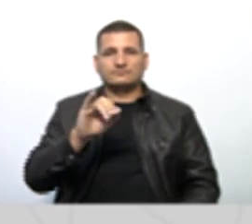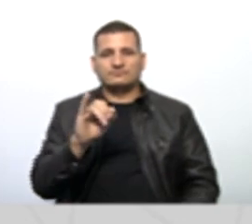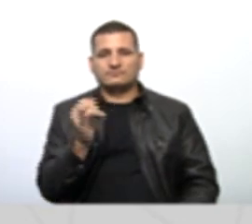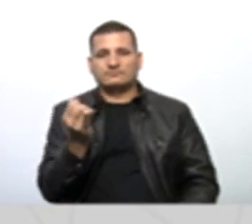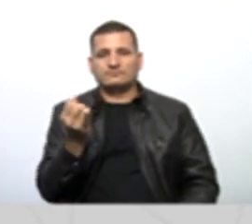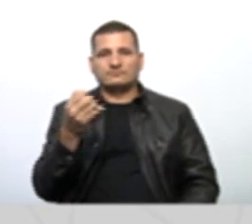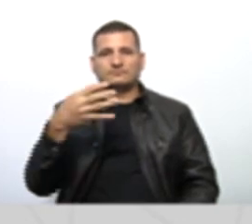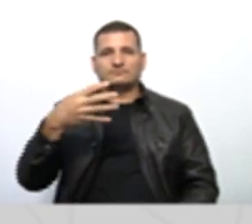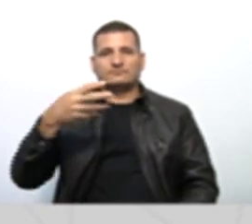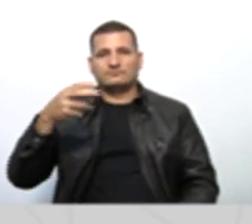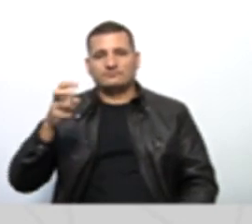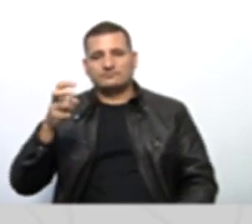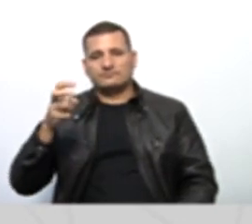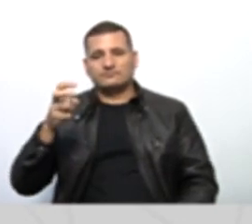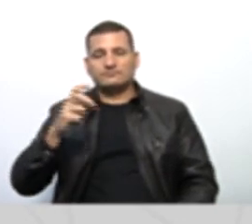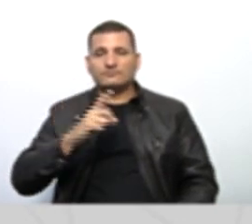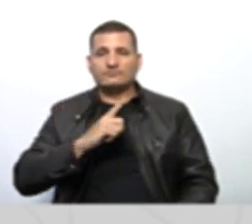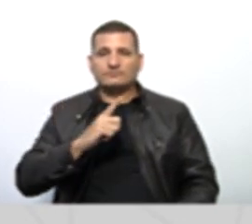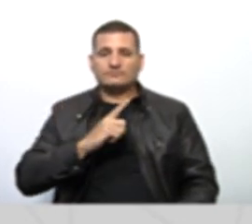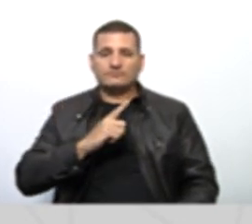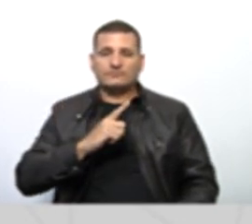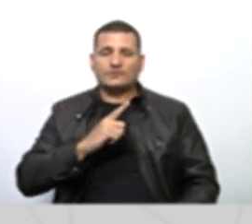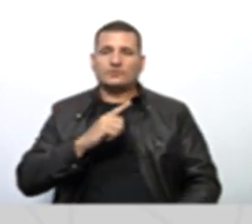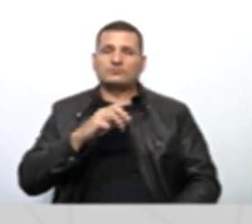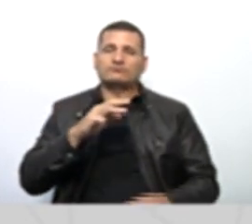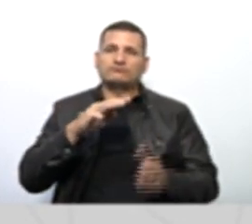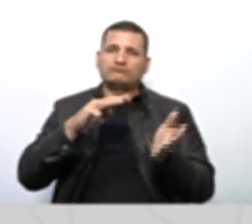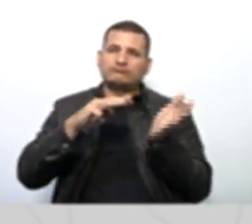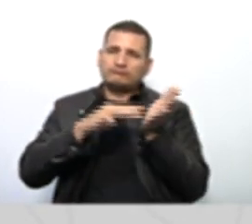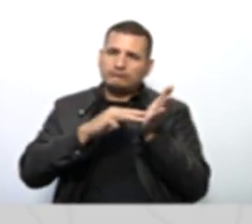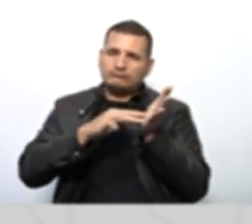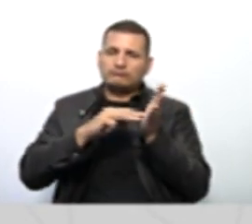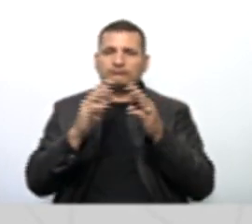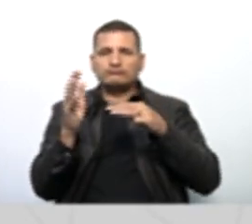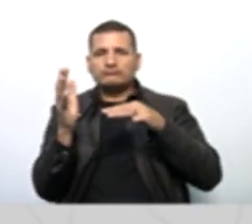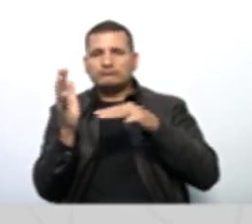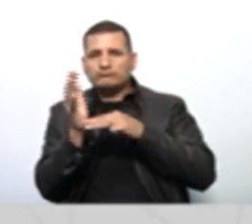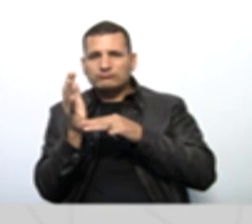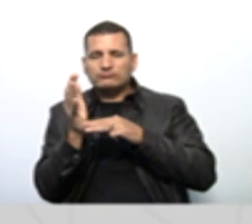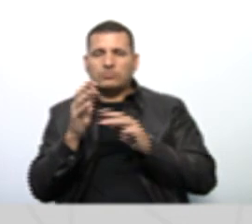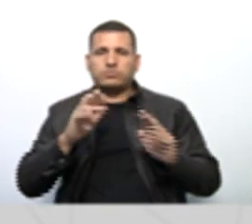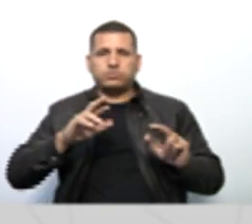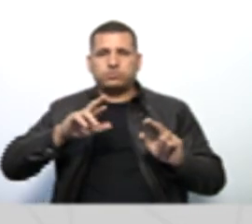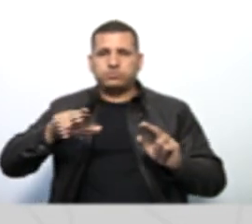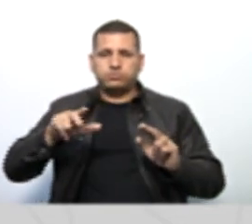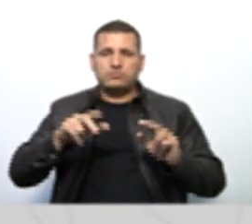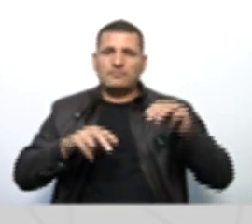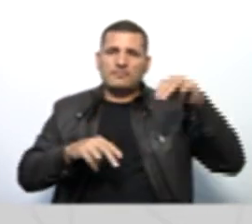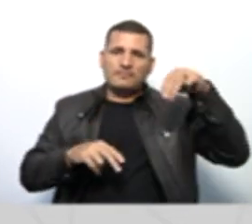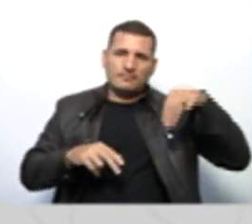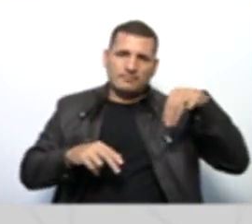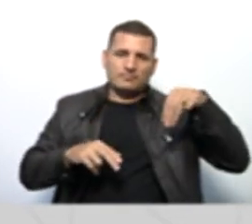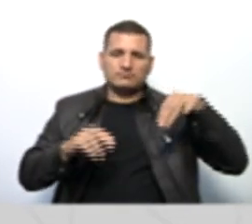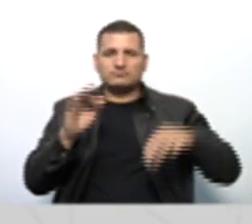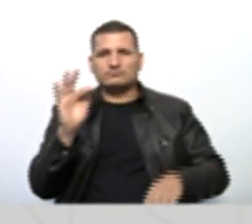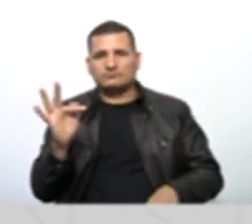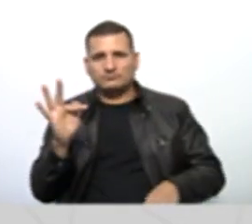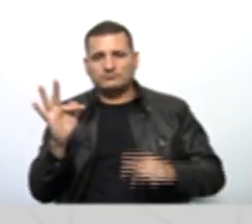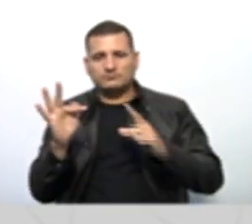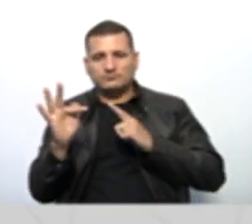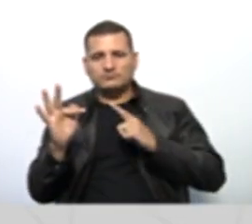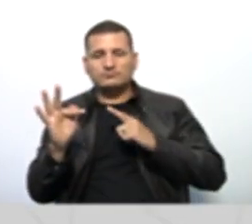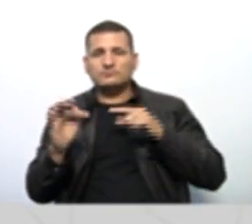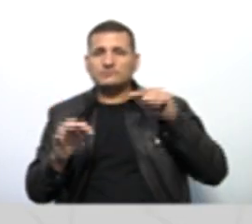tem o macho ea fêmea e se daqui que nós estamos em nossa imagem é o conector macho nós podemos